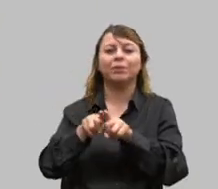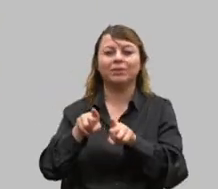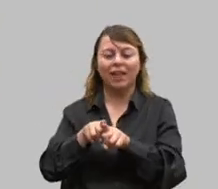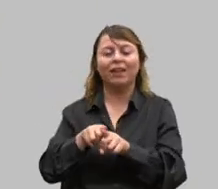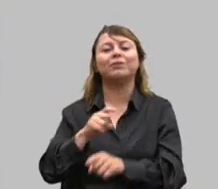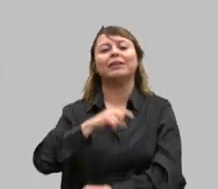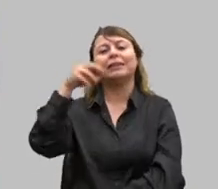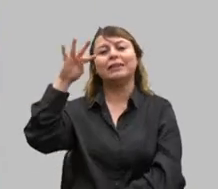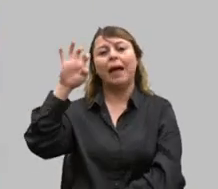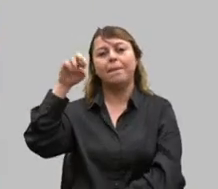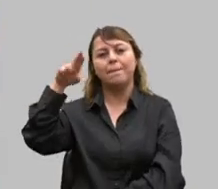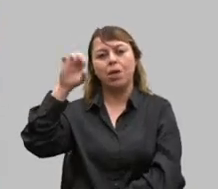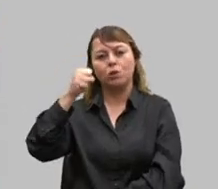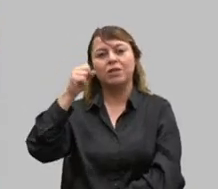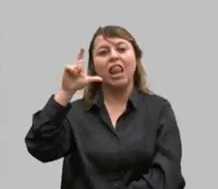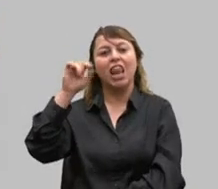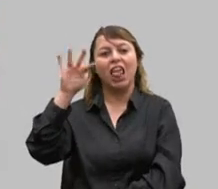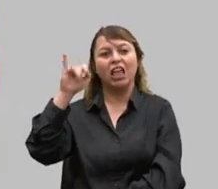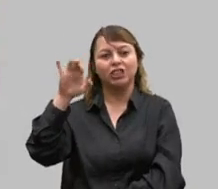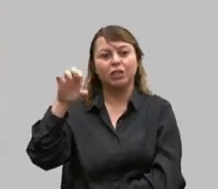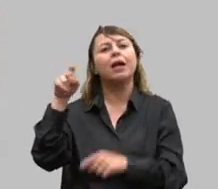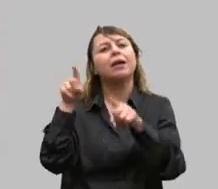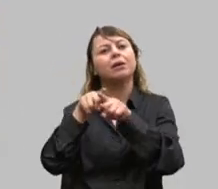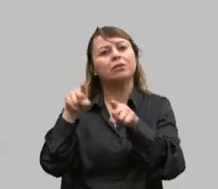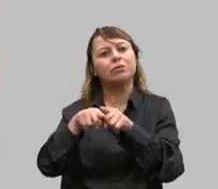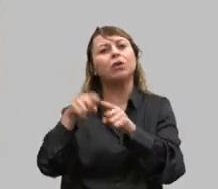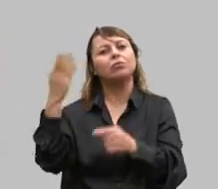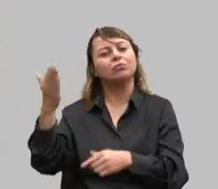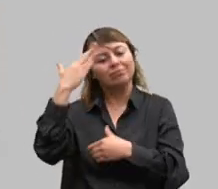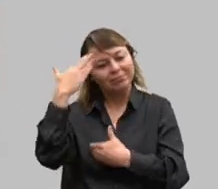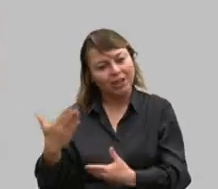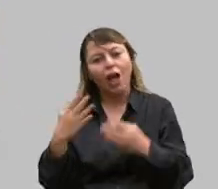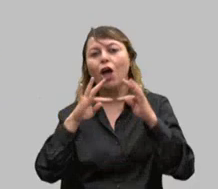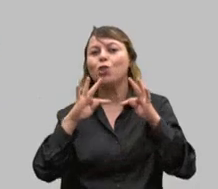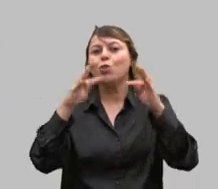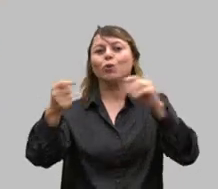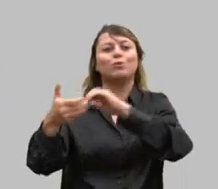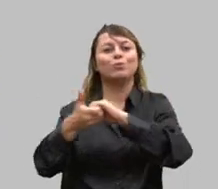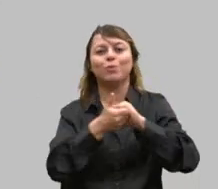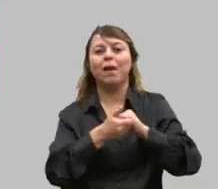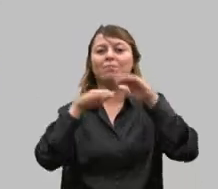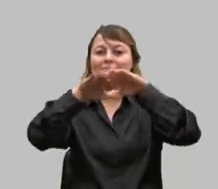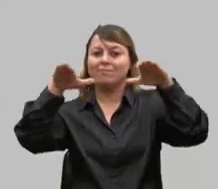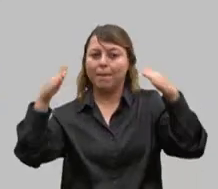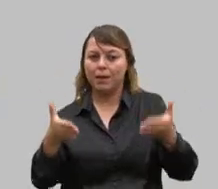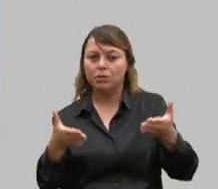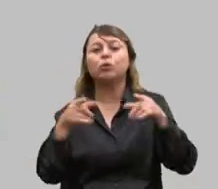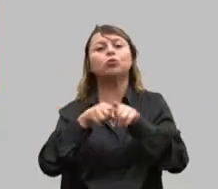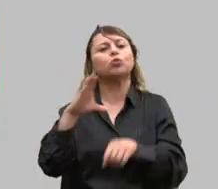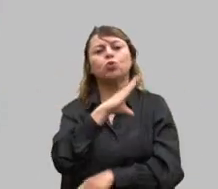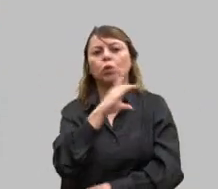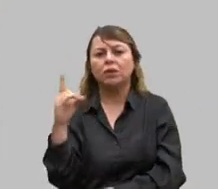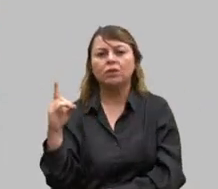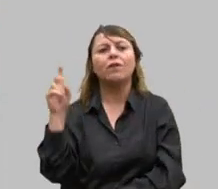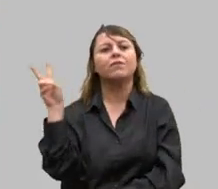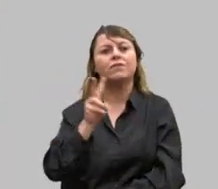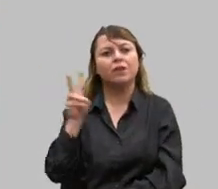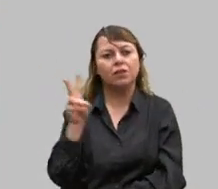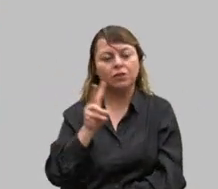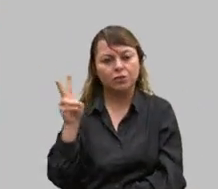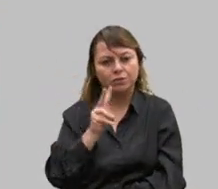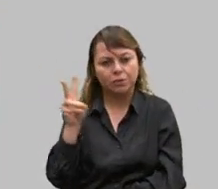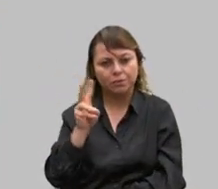e nome de quem estendo minhas Saudações aos demais membros da mesa também o cumprimento todos os coordenadores e vereadores de seus